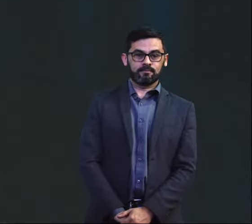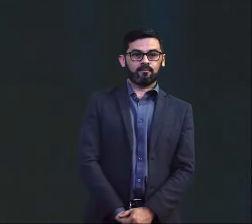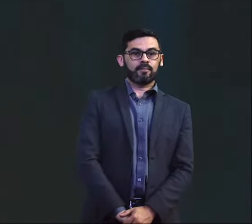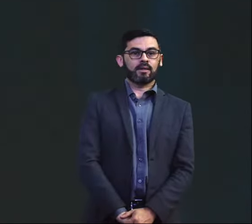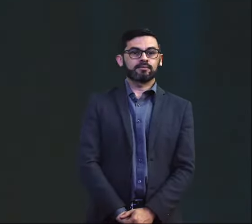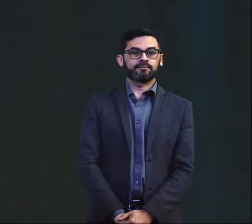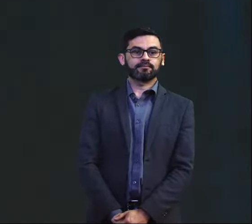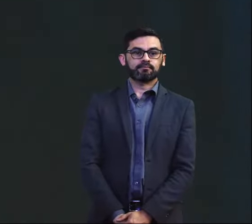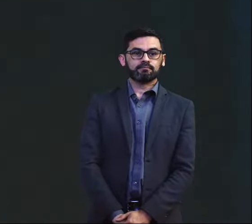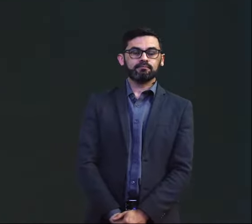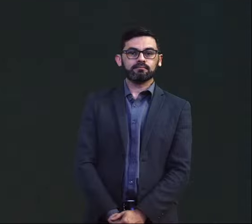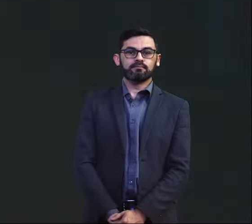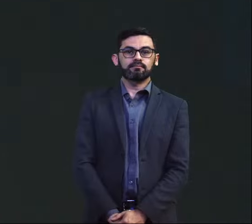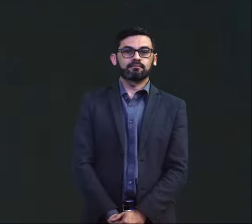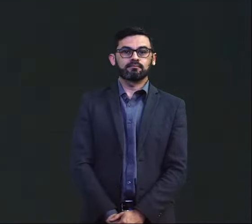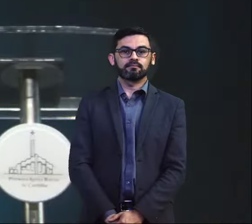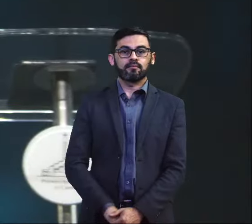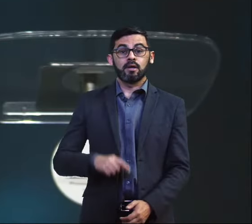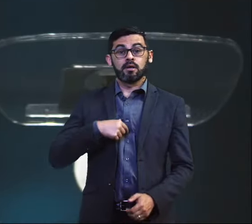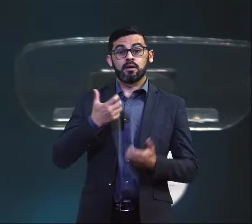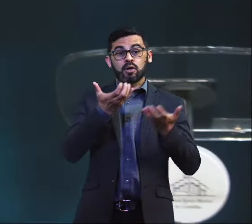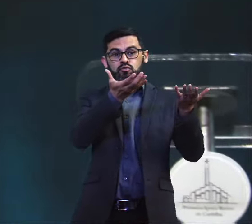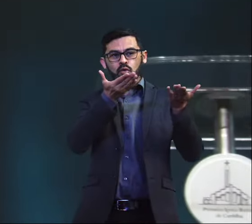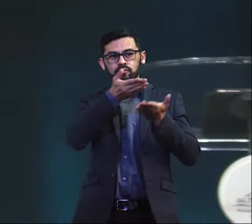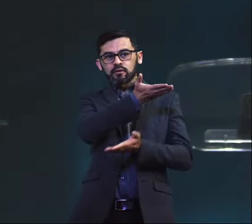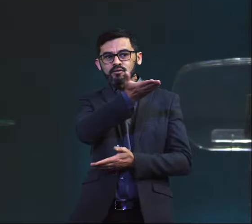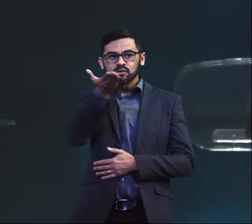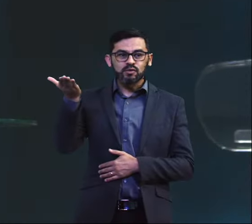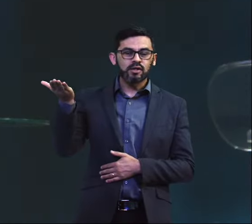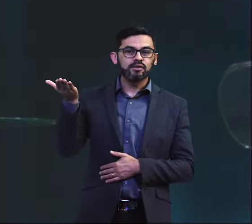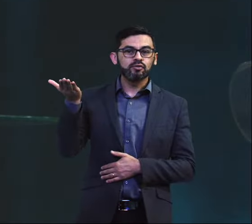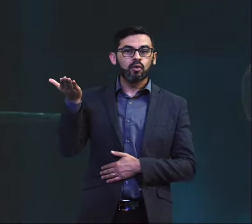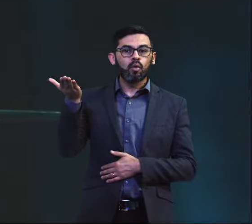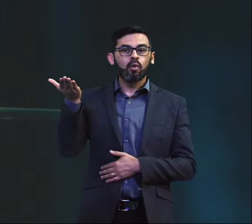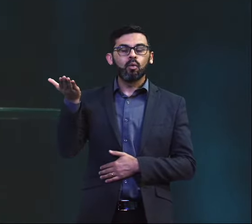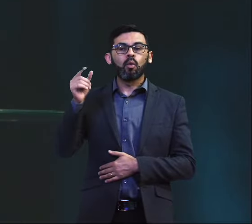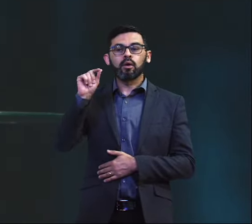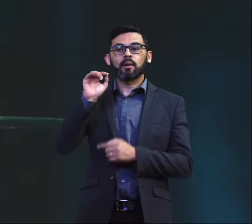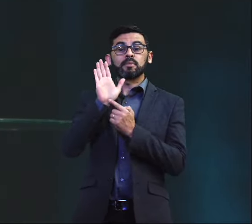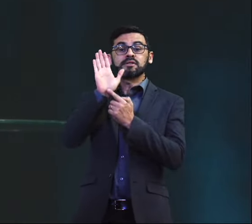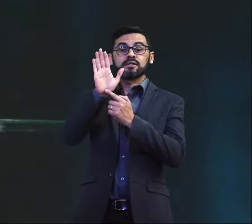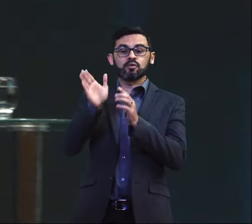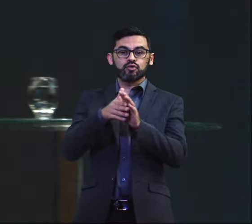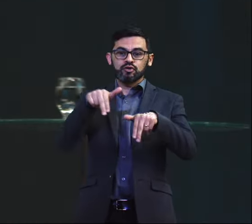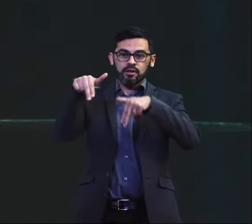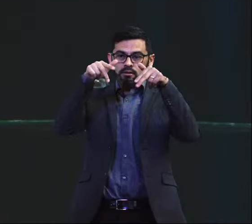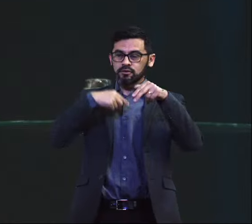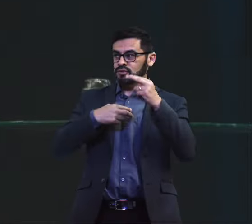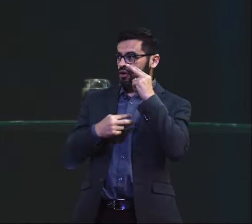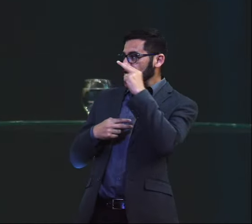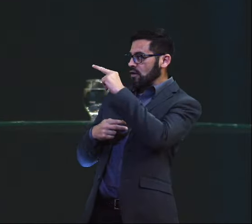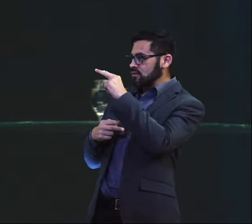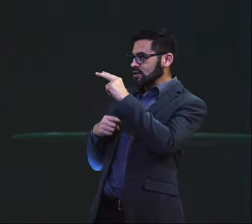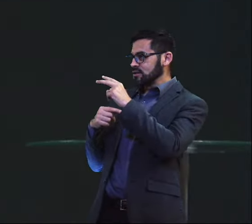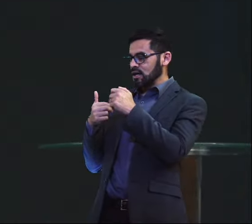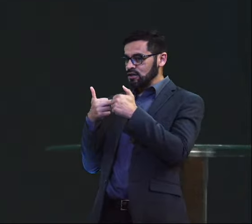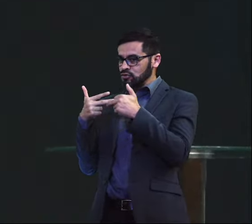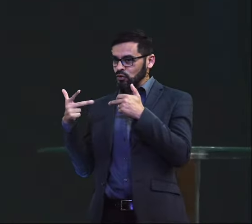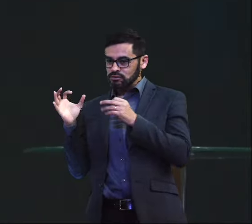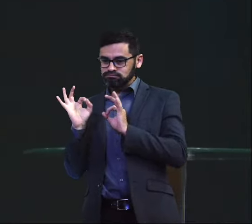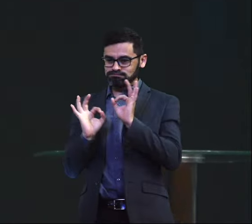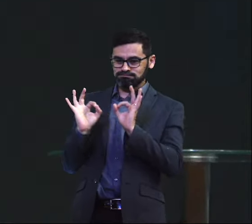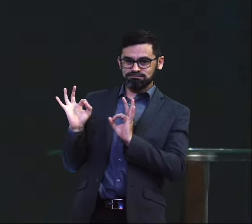Antes de ministrar a palavra, quero convidar os irmãos para o nosso espetáculo de Natal. Vocês estão vendo aqui que as coisas estão começando a